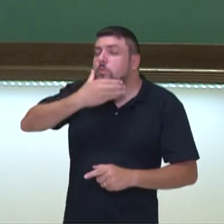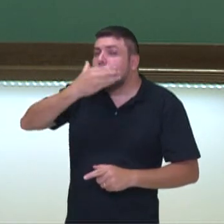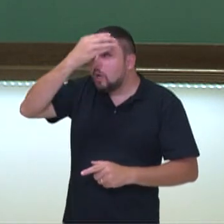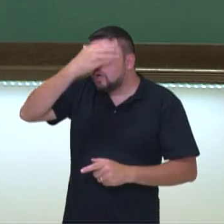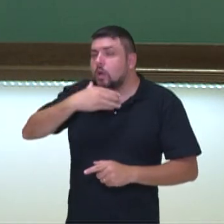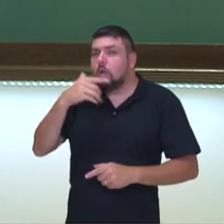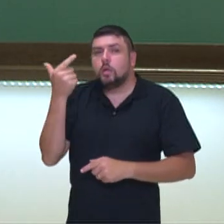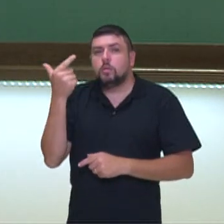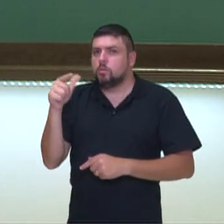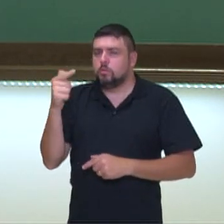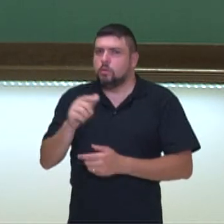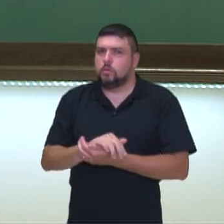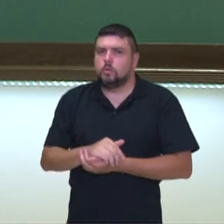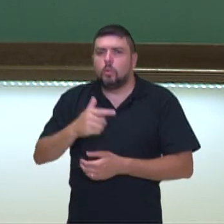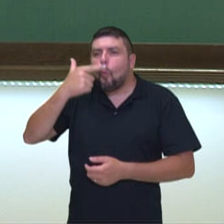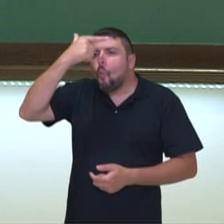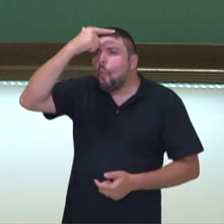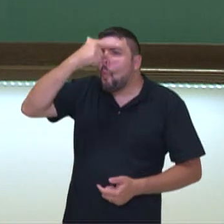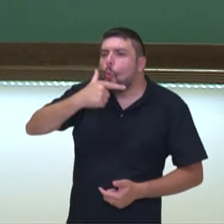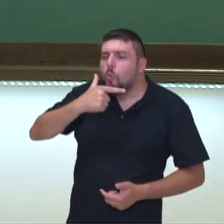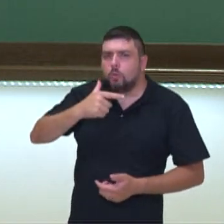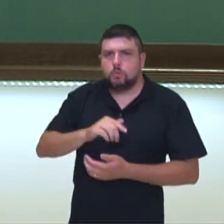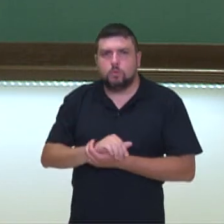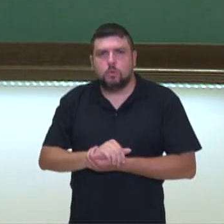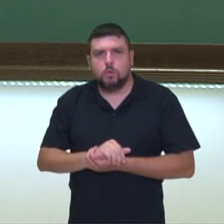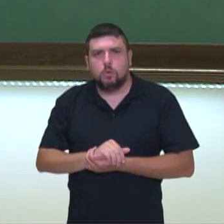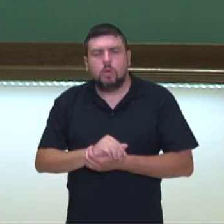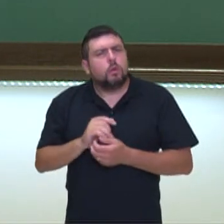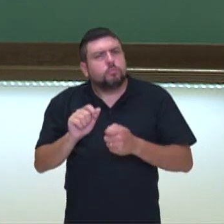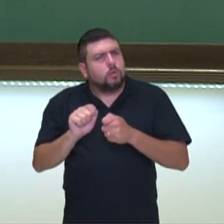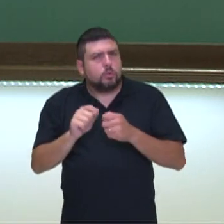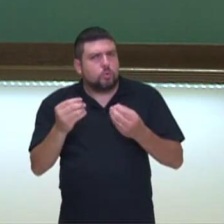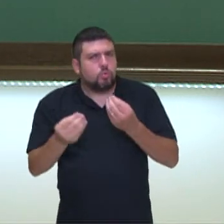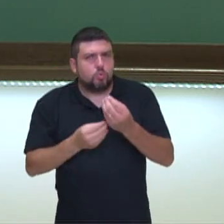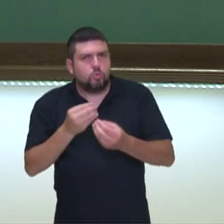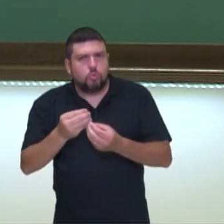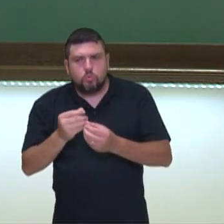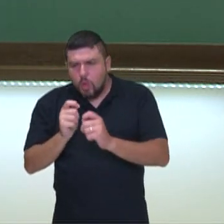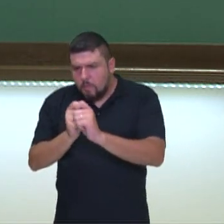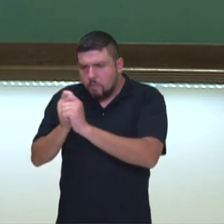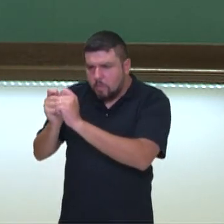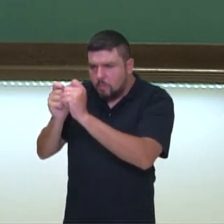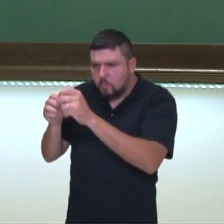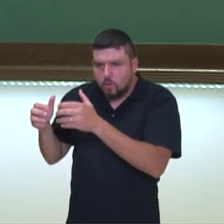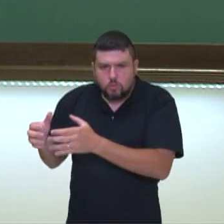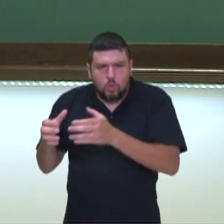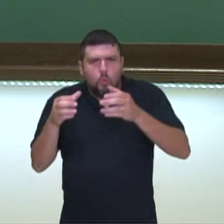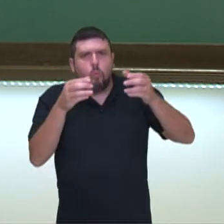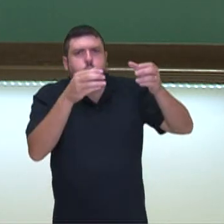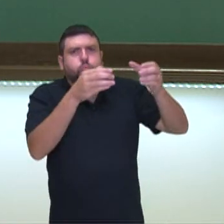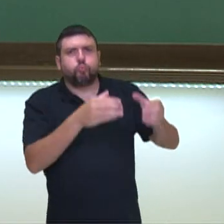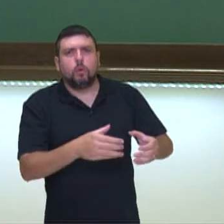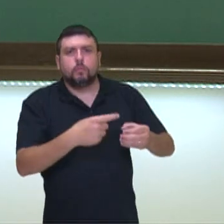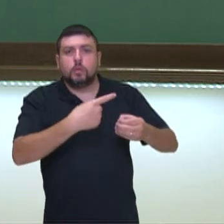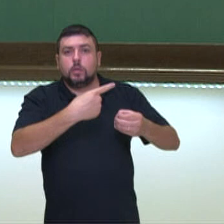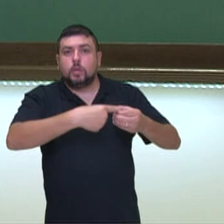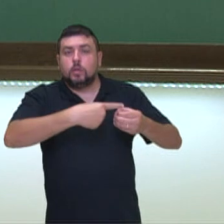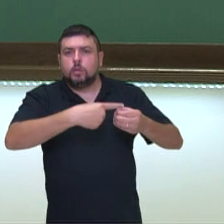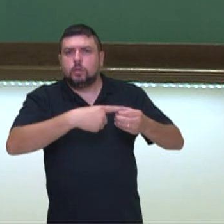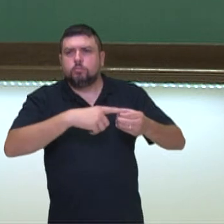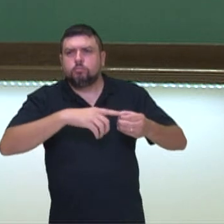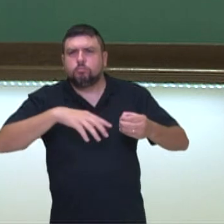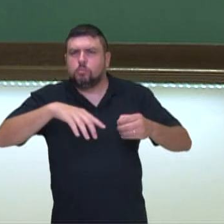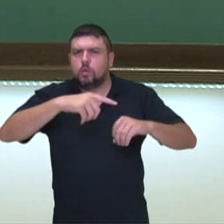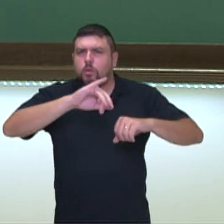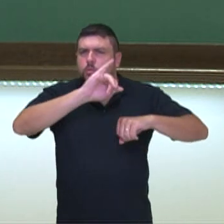sem rosto. Ele pega essa escultura e coloca em algum lugar da cidade grande, dos centros da cidade,